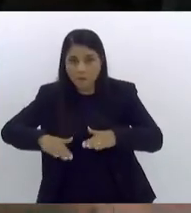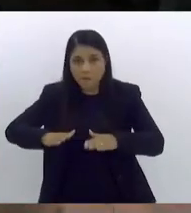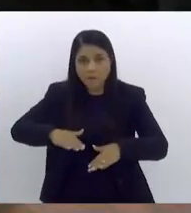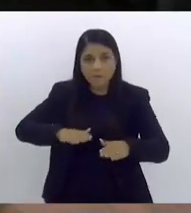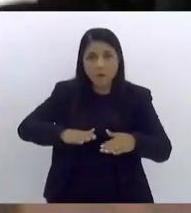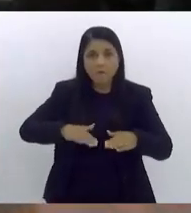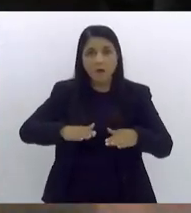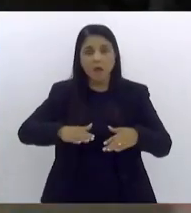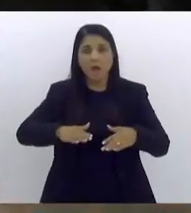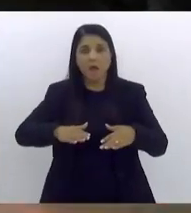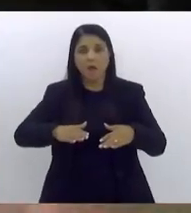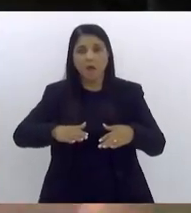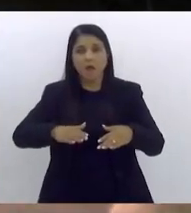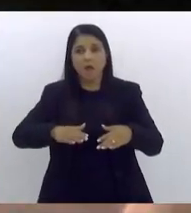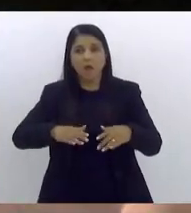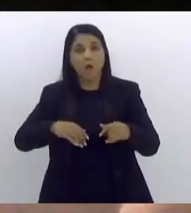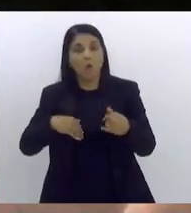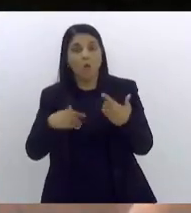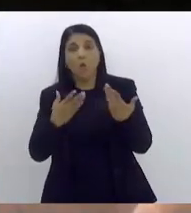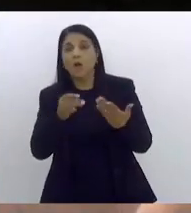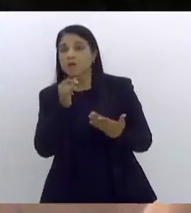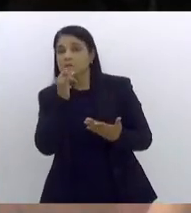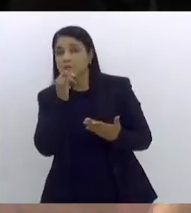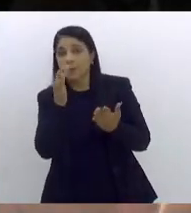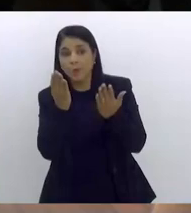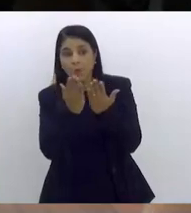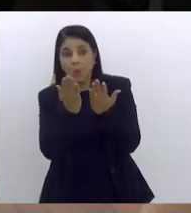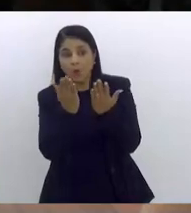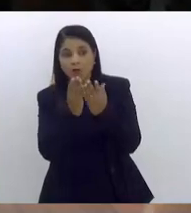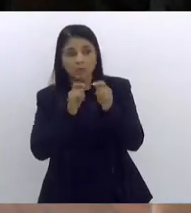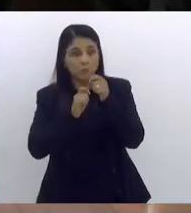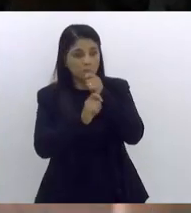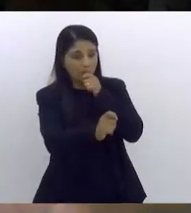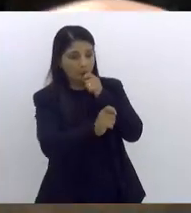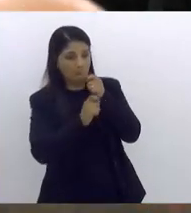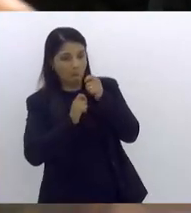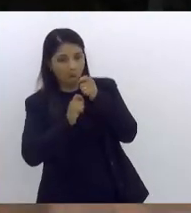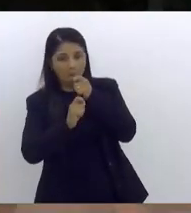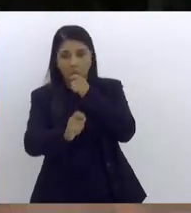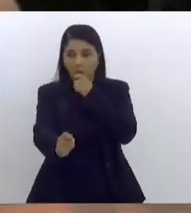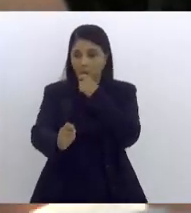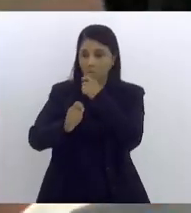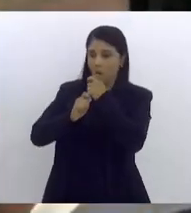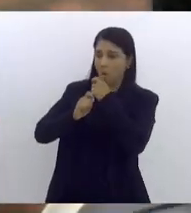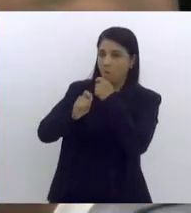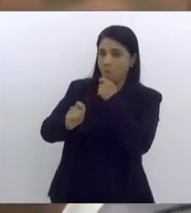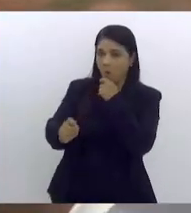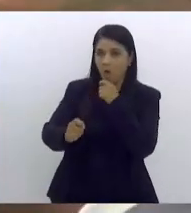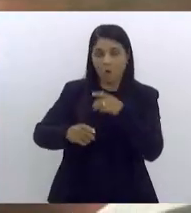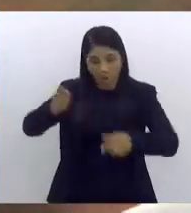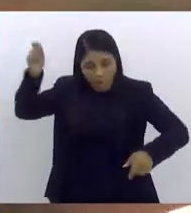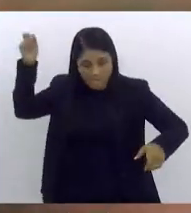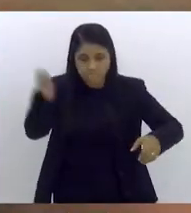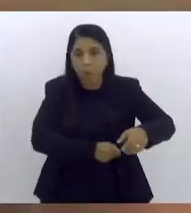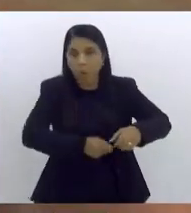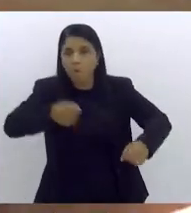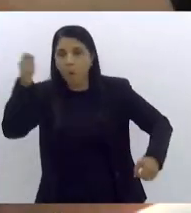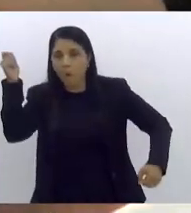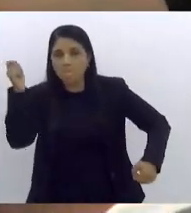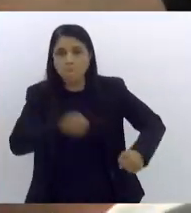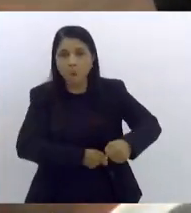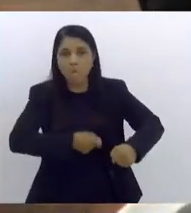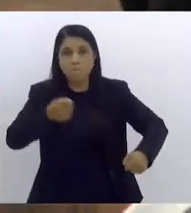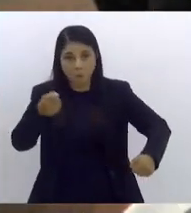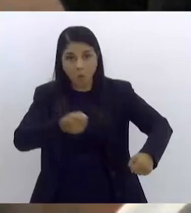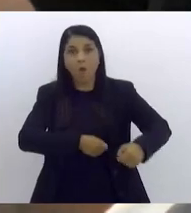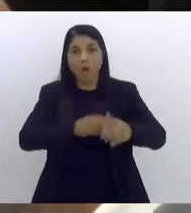Levar para o crente, levar para o hospital o trombone, o bumbo, porque a igreja também